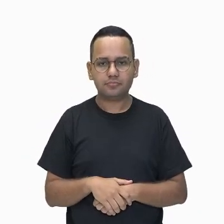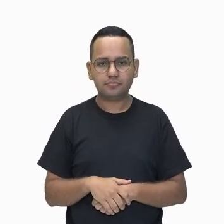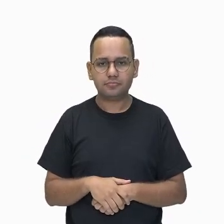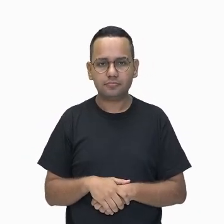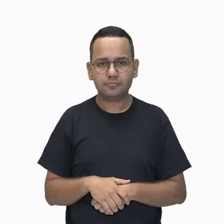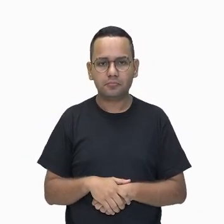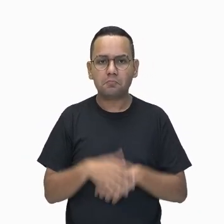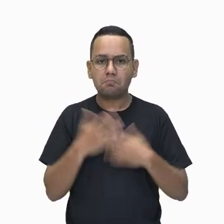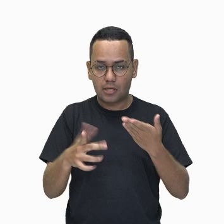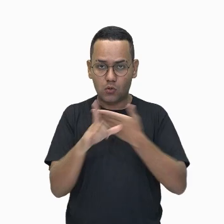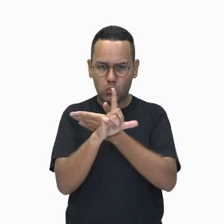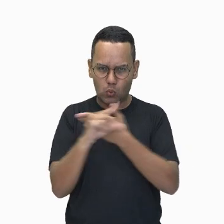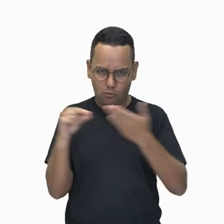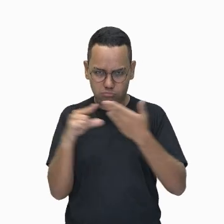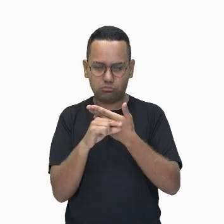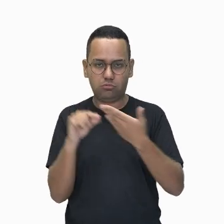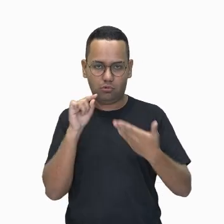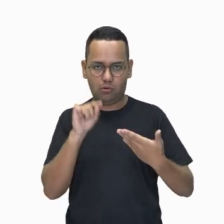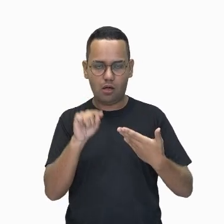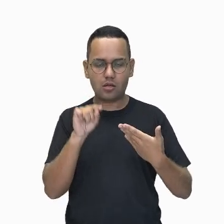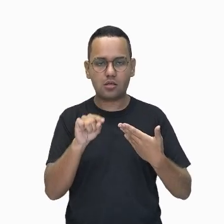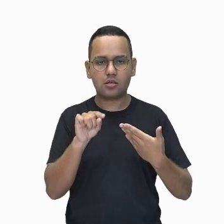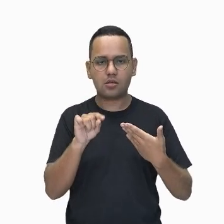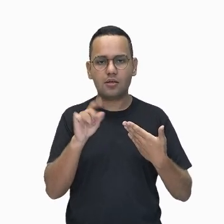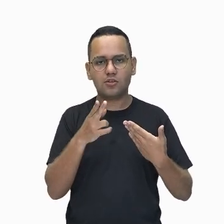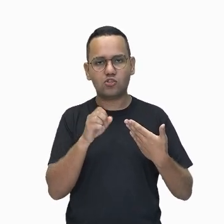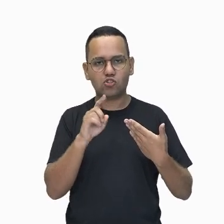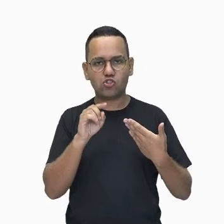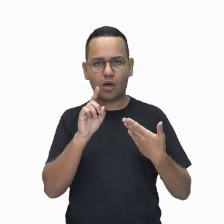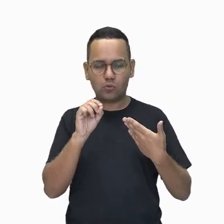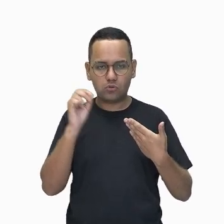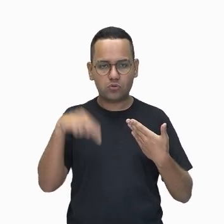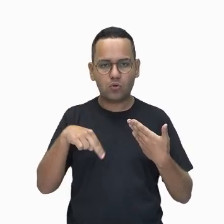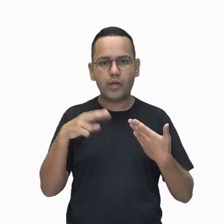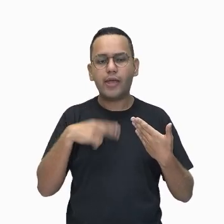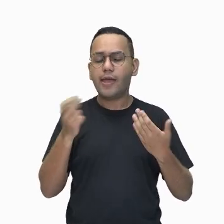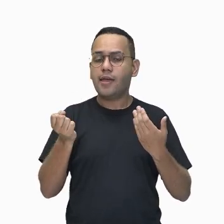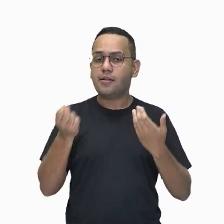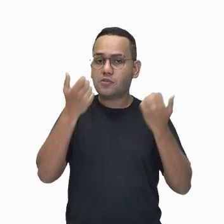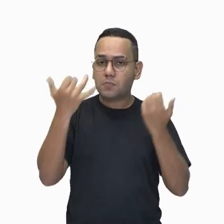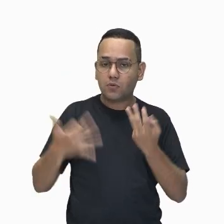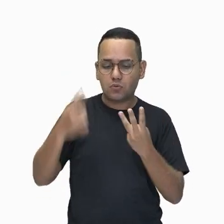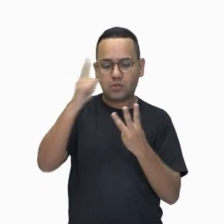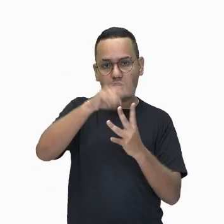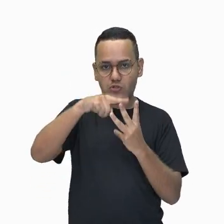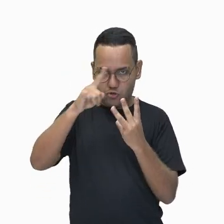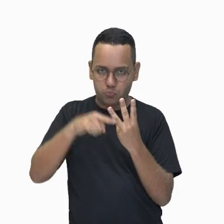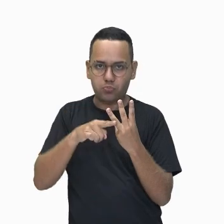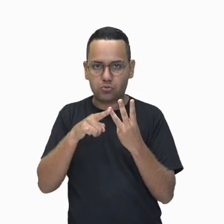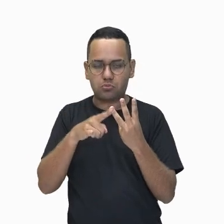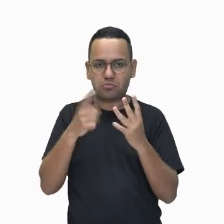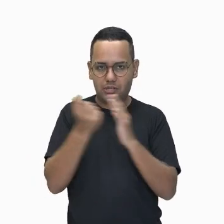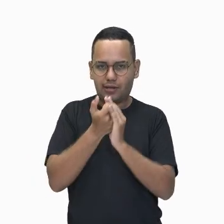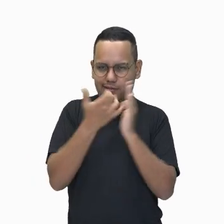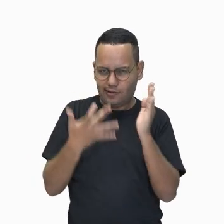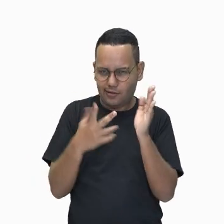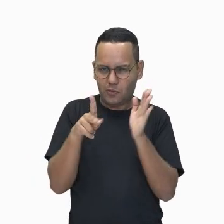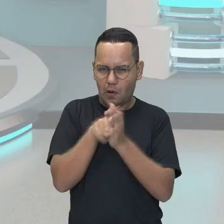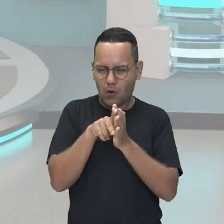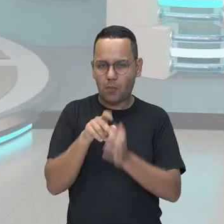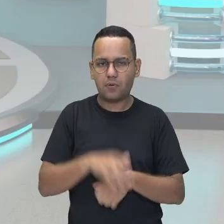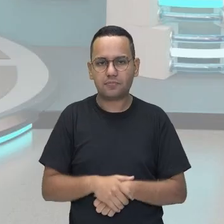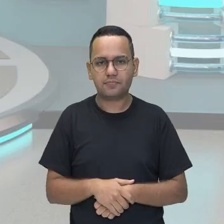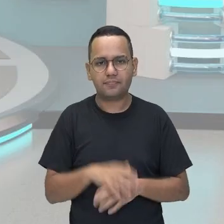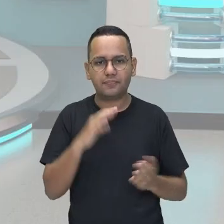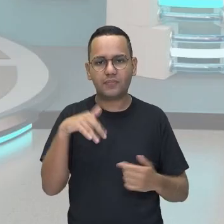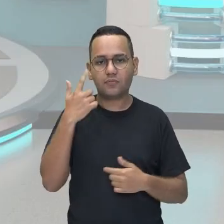Sheldon desenvolveu essa teoria do somatotipo e ele dividiu a estrutura física do ser humano em 3 condições diferenciadas. E a gente vai relembrar